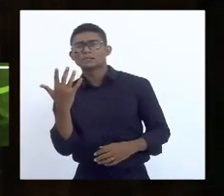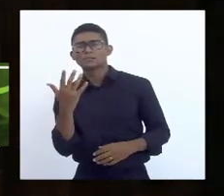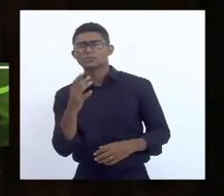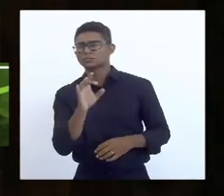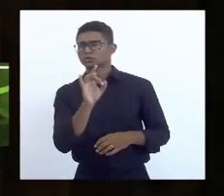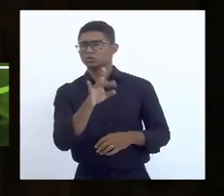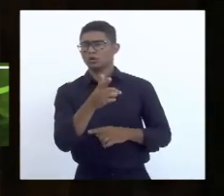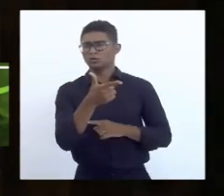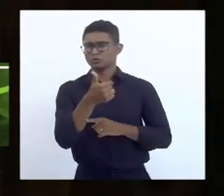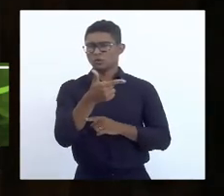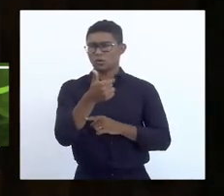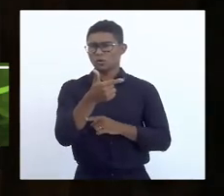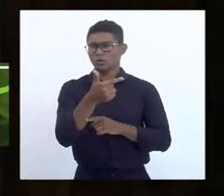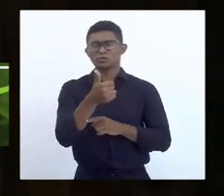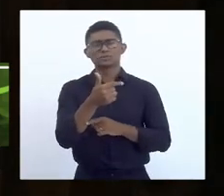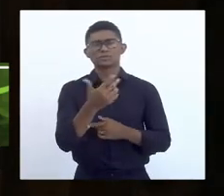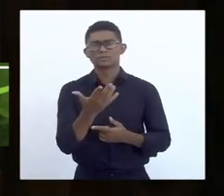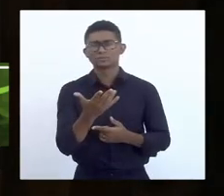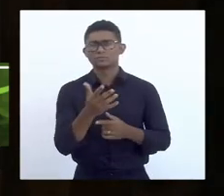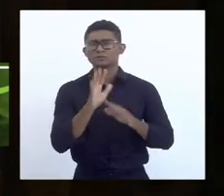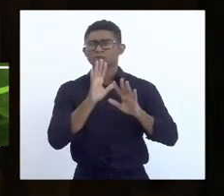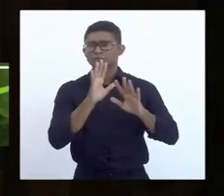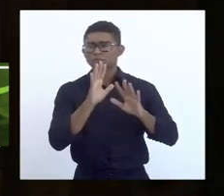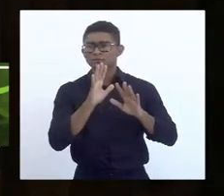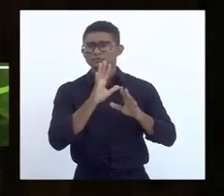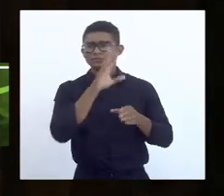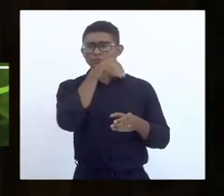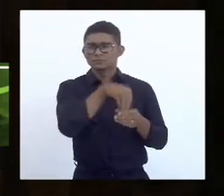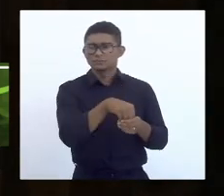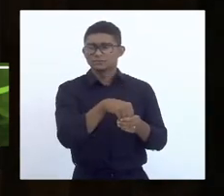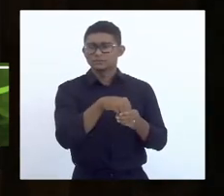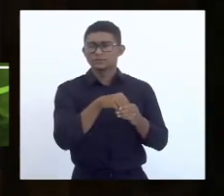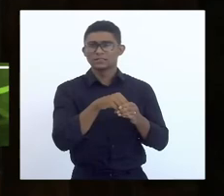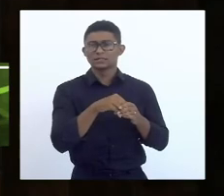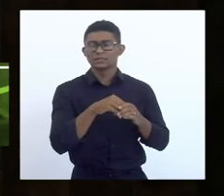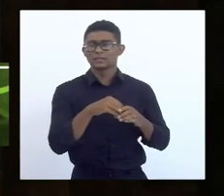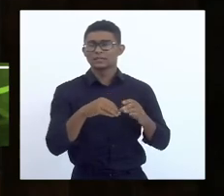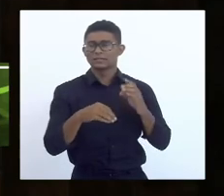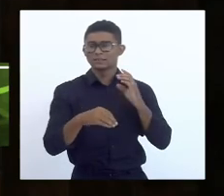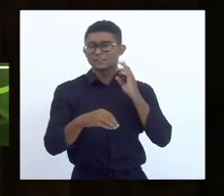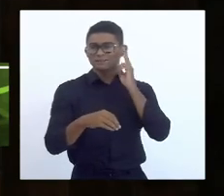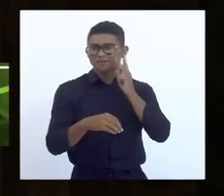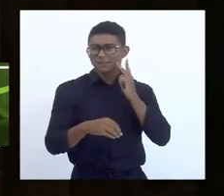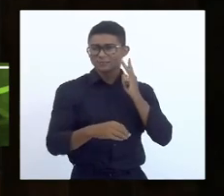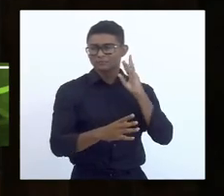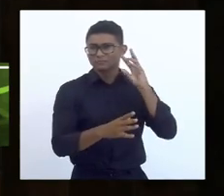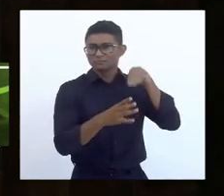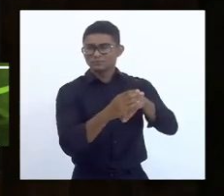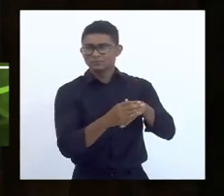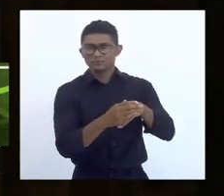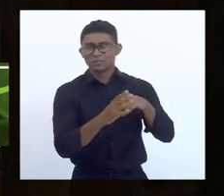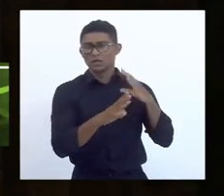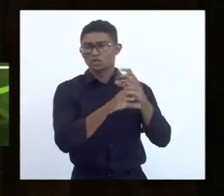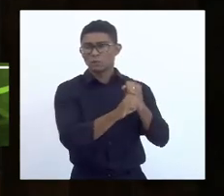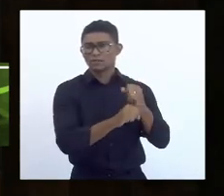12. E são 70 parlamentares dentro dessa